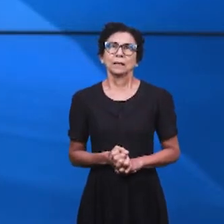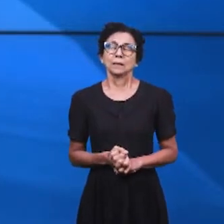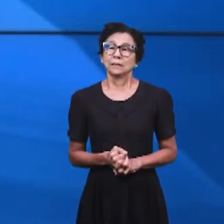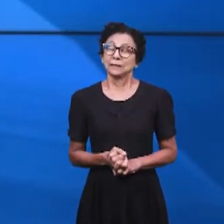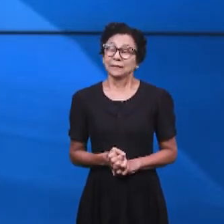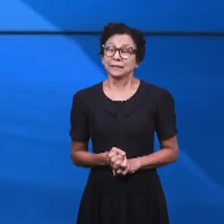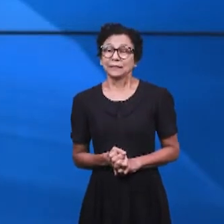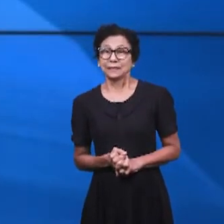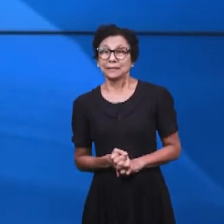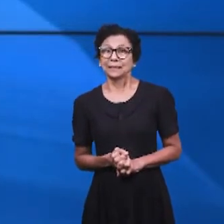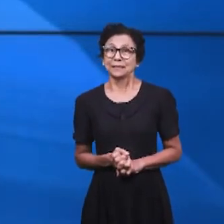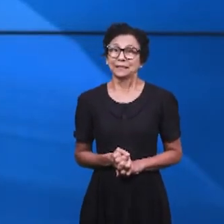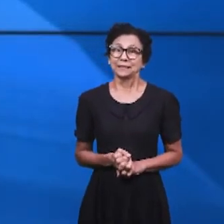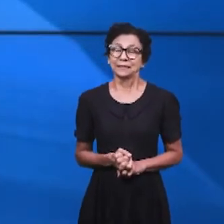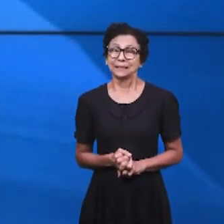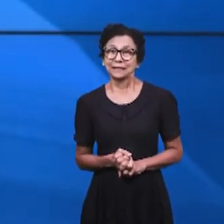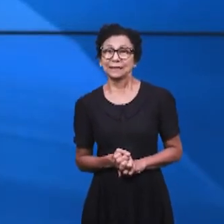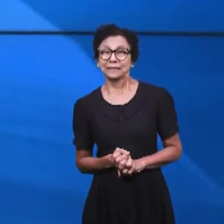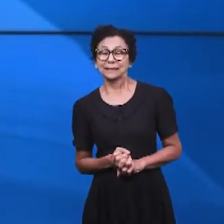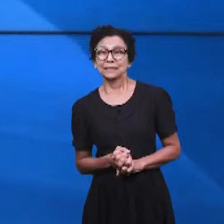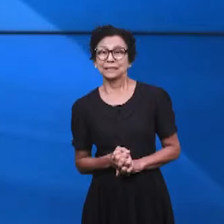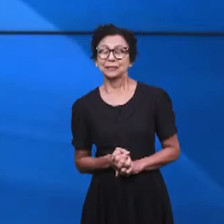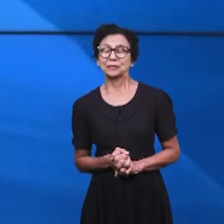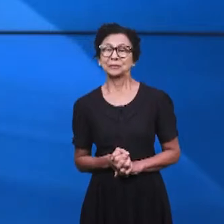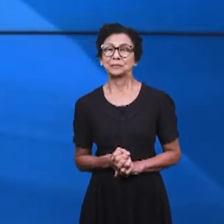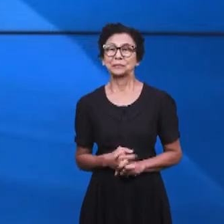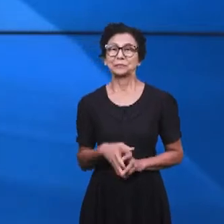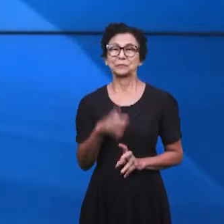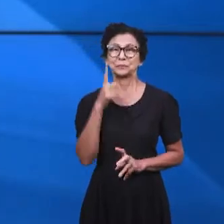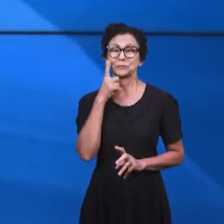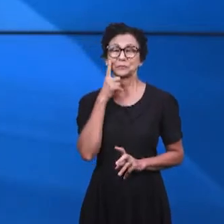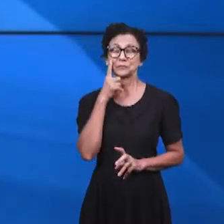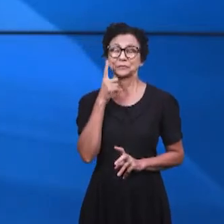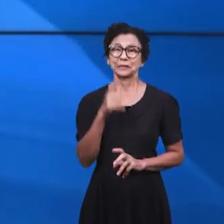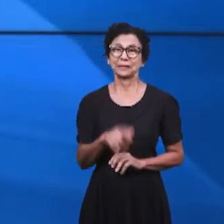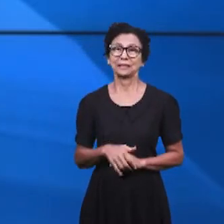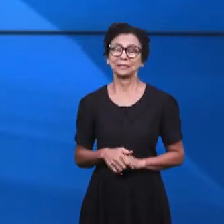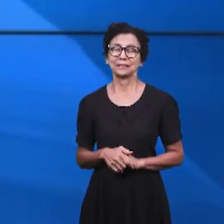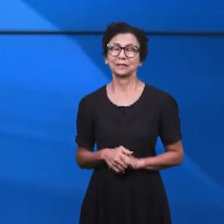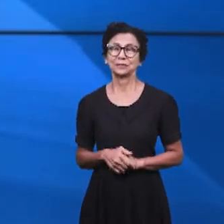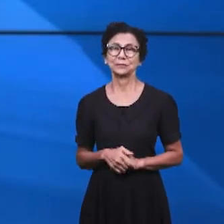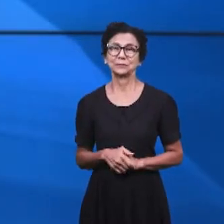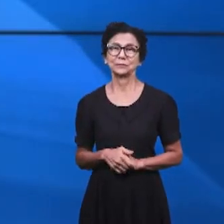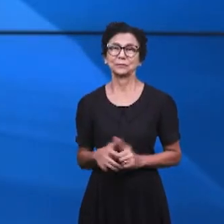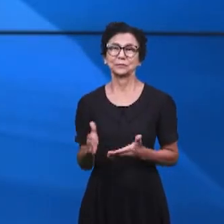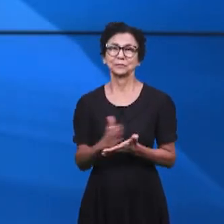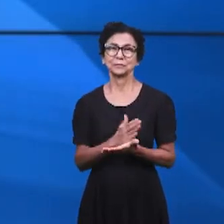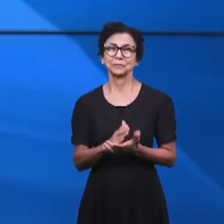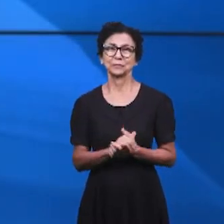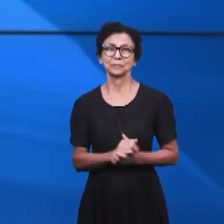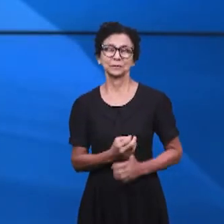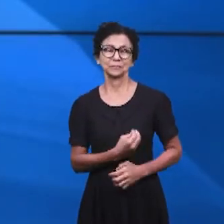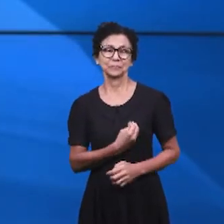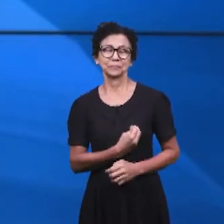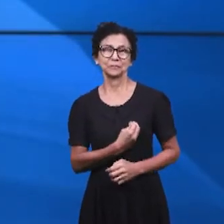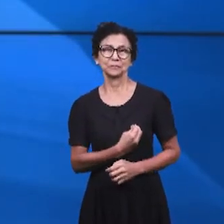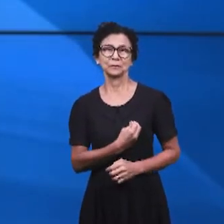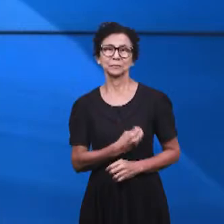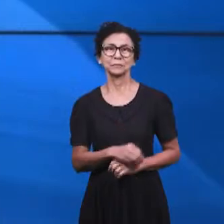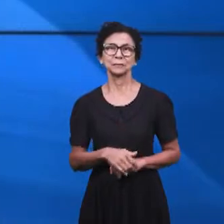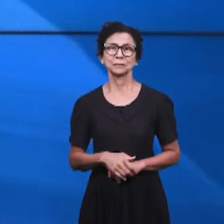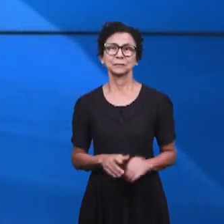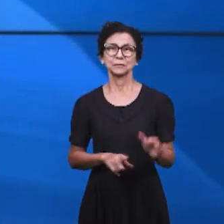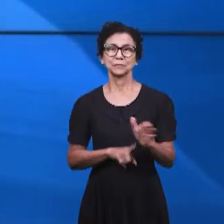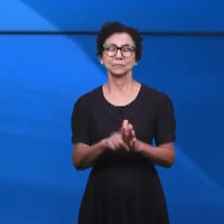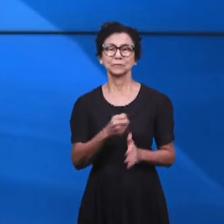muito grande, uma atenção com esse grupo e nós temos algumas participações que nós vamos ver aqui na pergunta